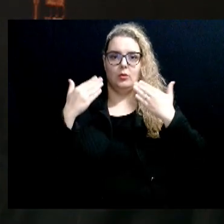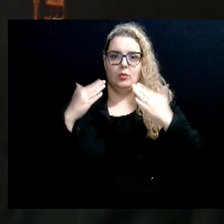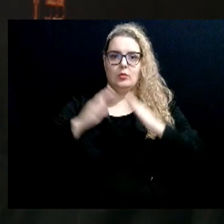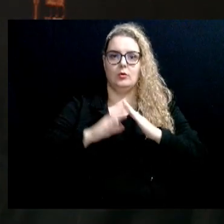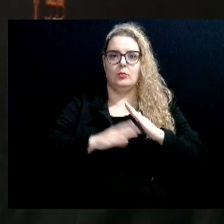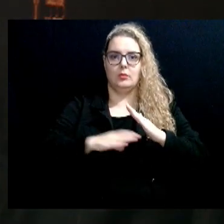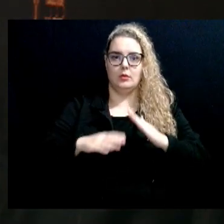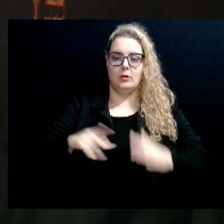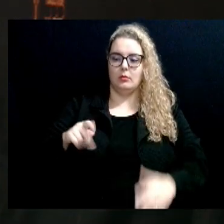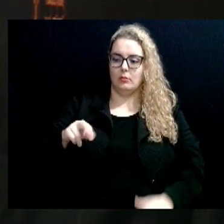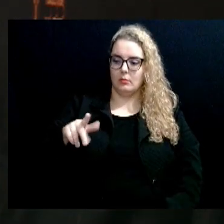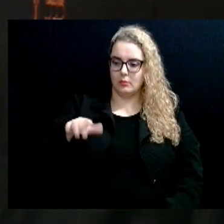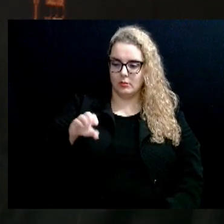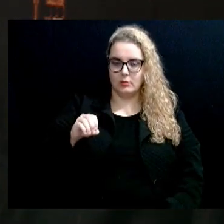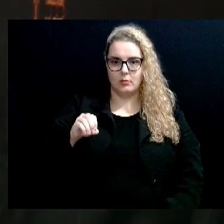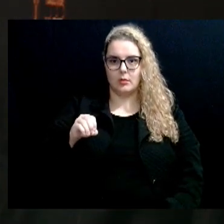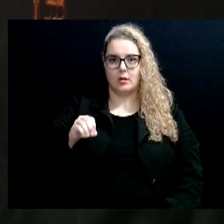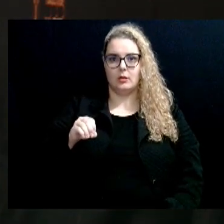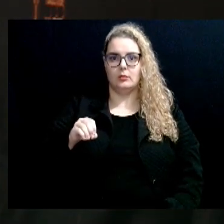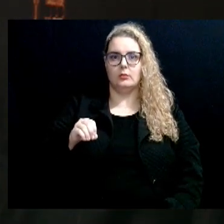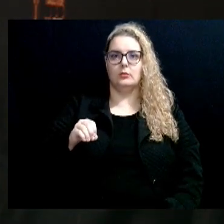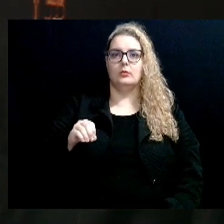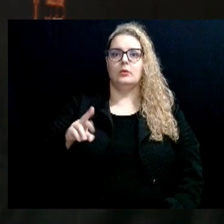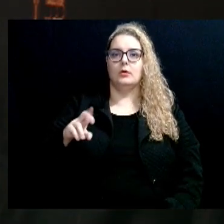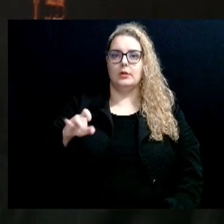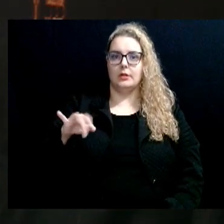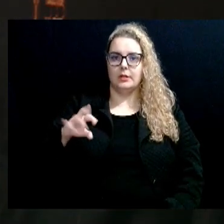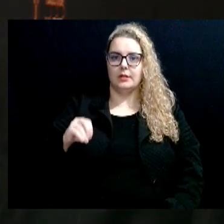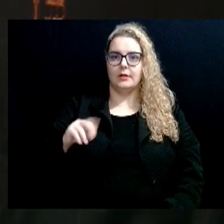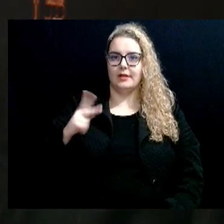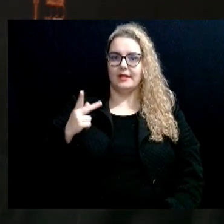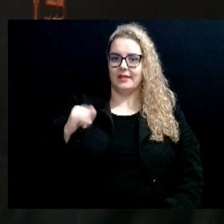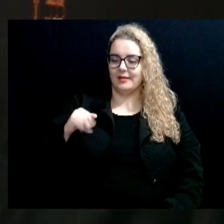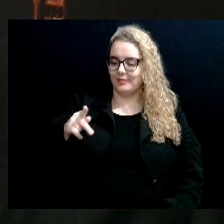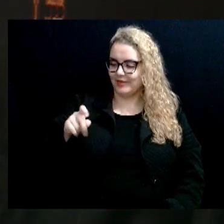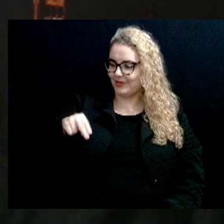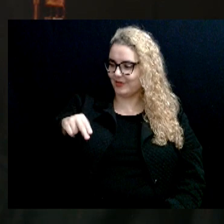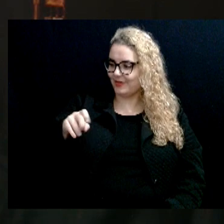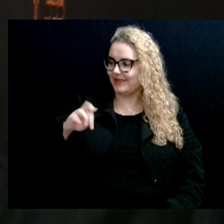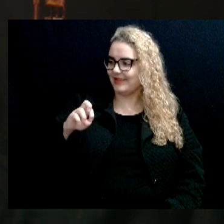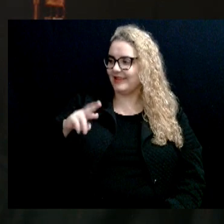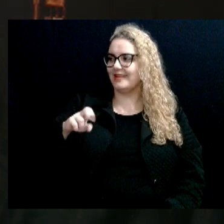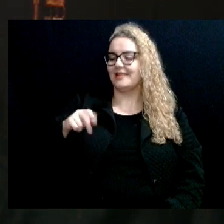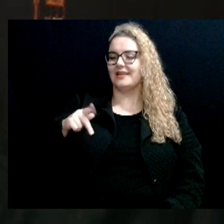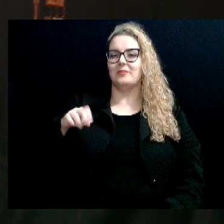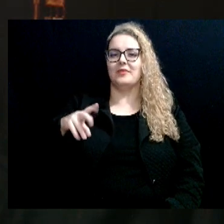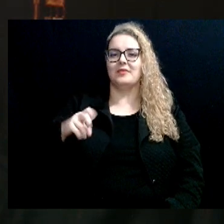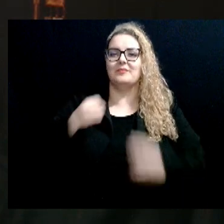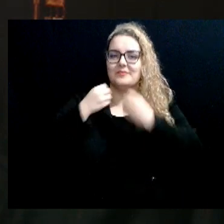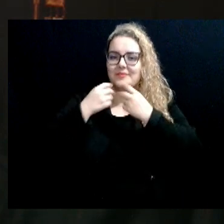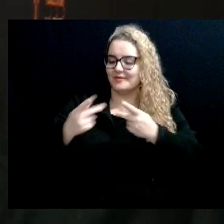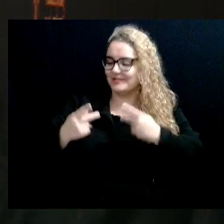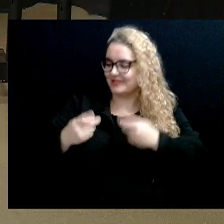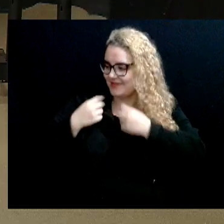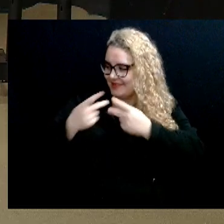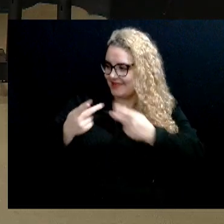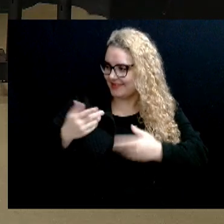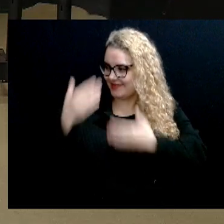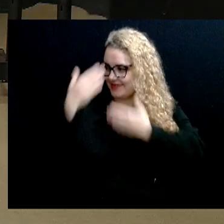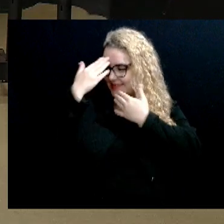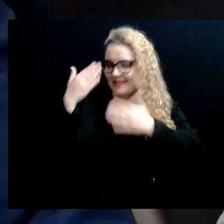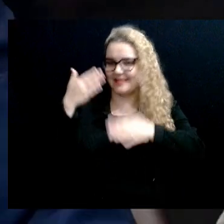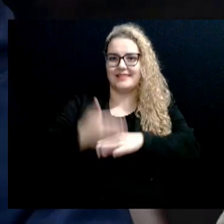Ricardo Fortunato, também hipnoterapeuta. Seja muito bem-vindo, bom dia, obrigada pela sua participação. Muito